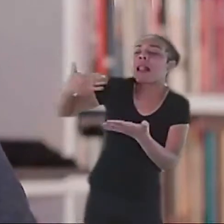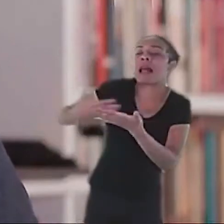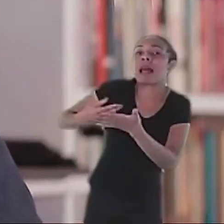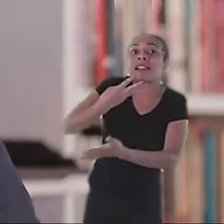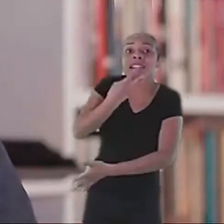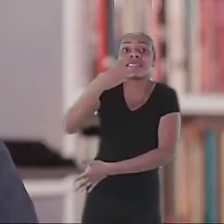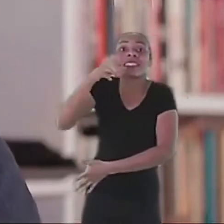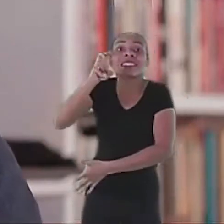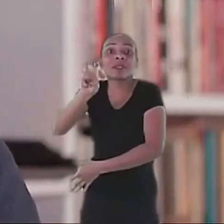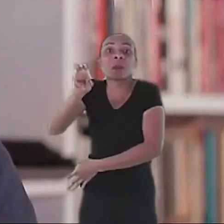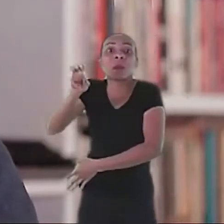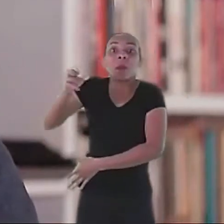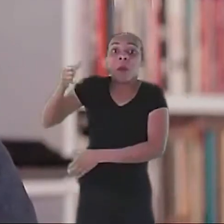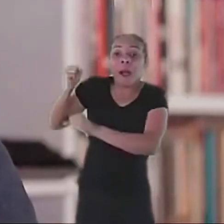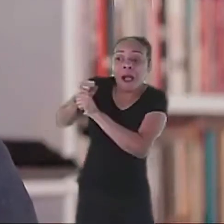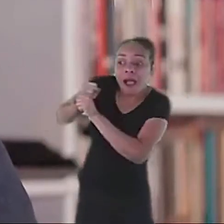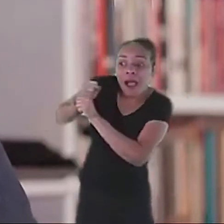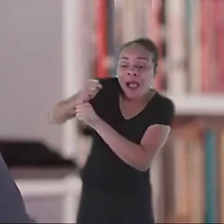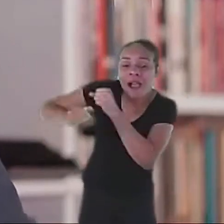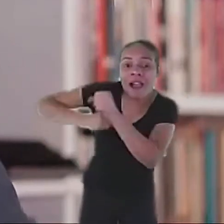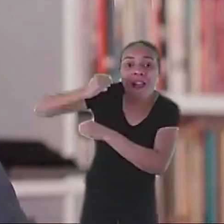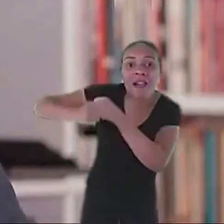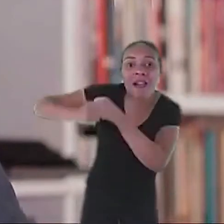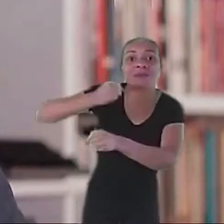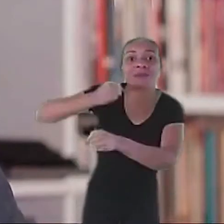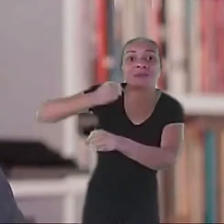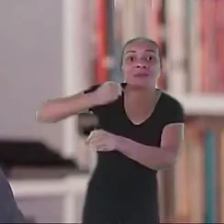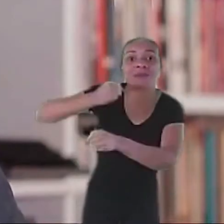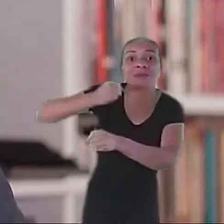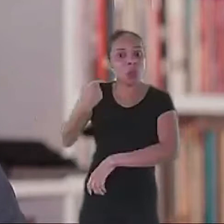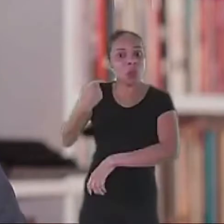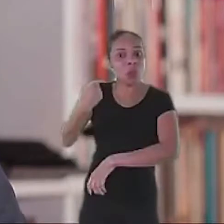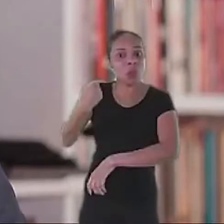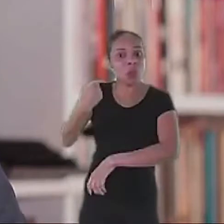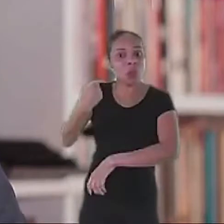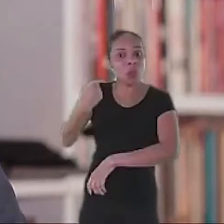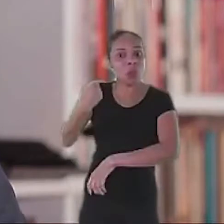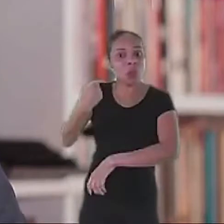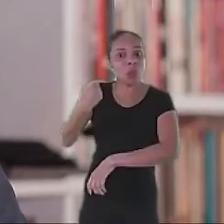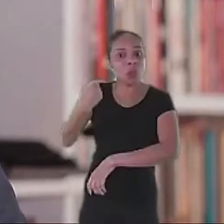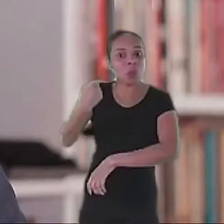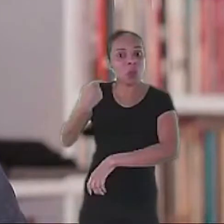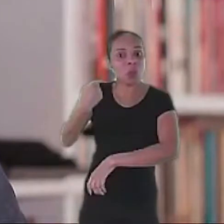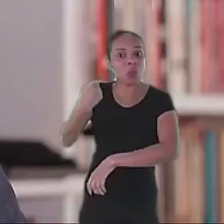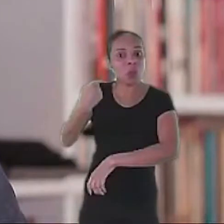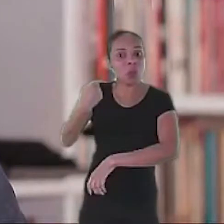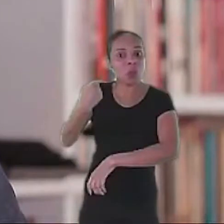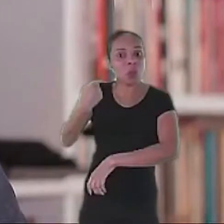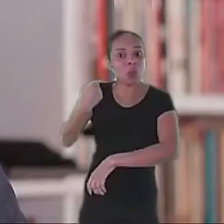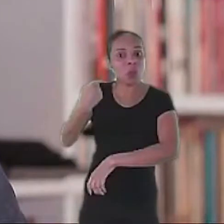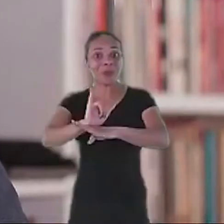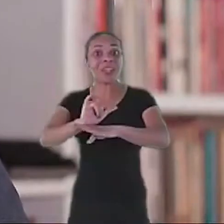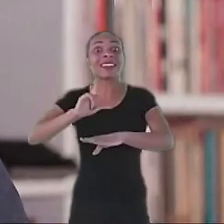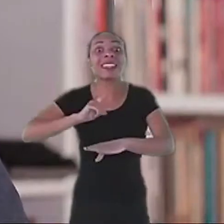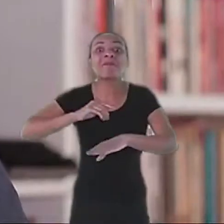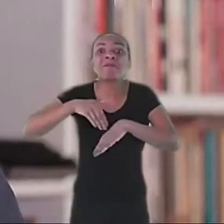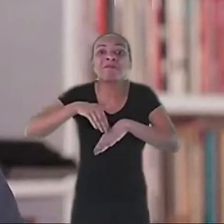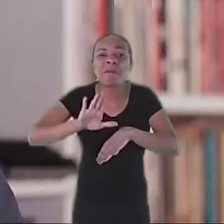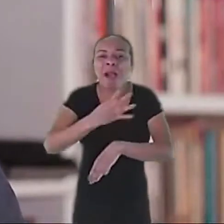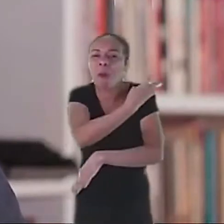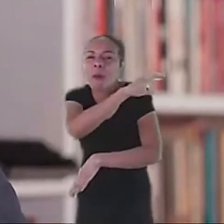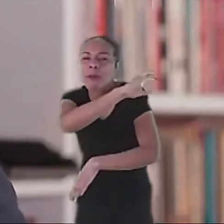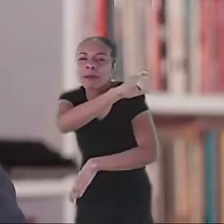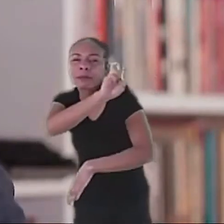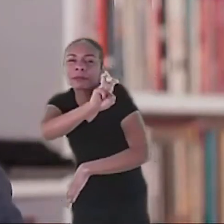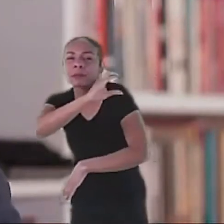depositamos aí onde você está nos assistindo, no YouTube, nesse canal do YouTube do Sempre um Papo. Tem mais de